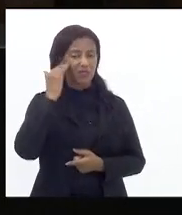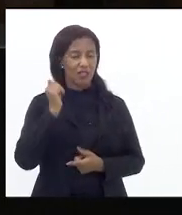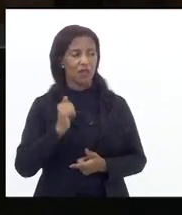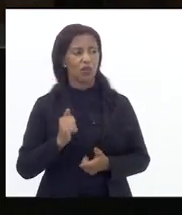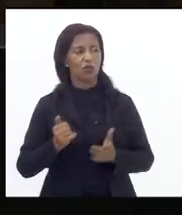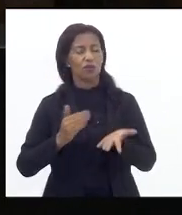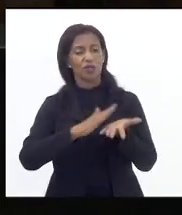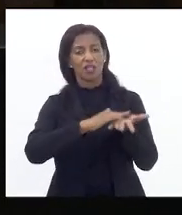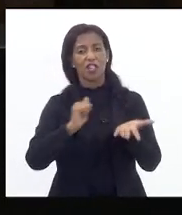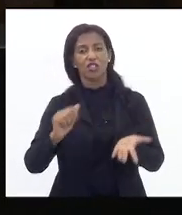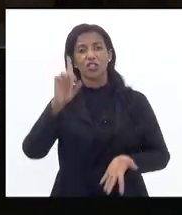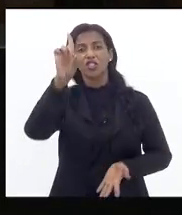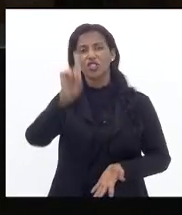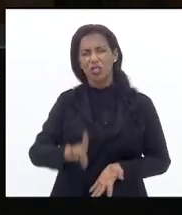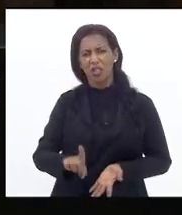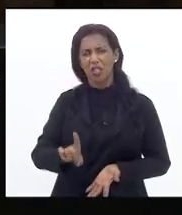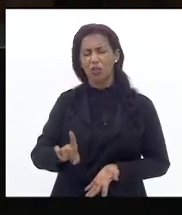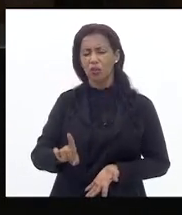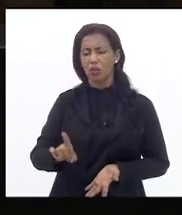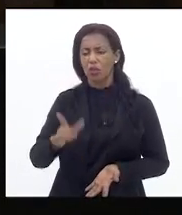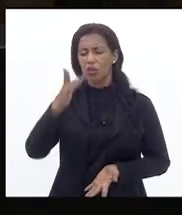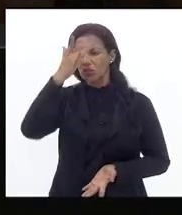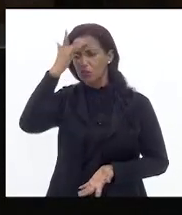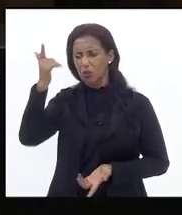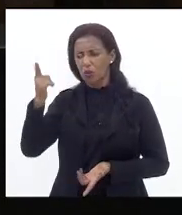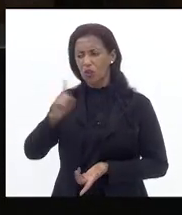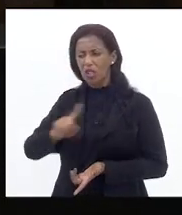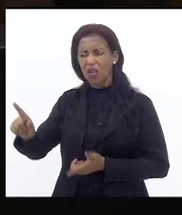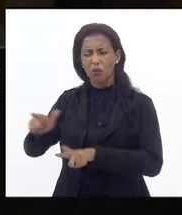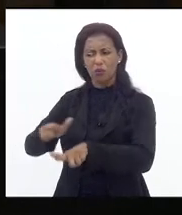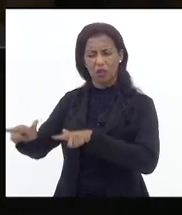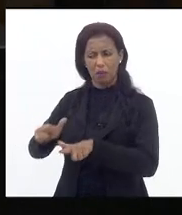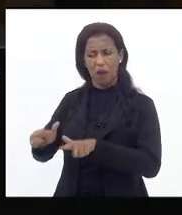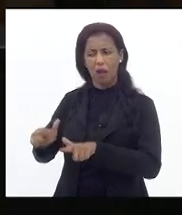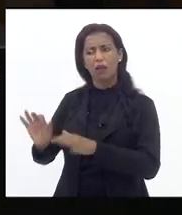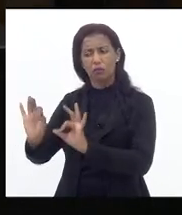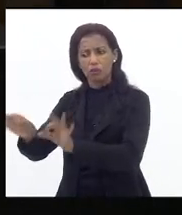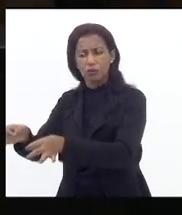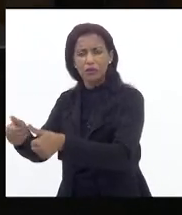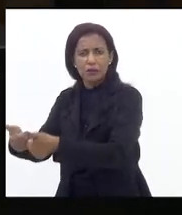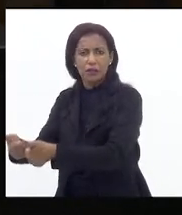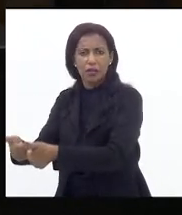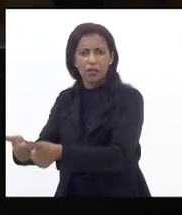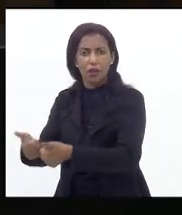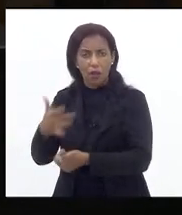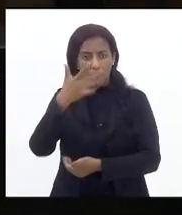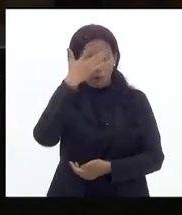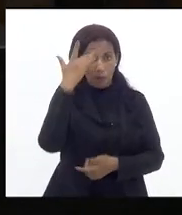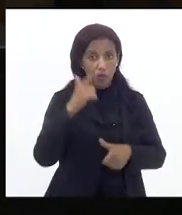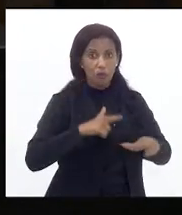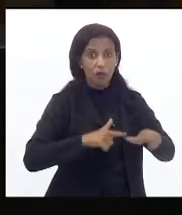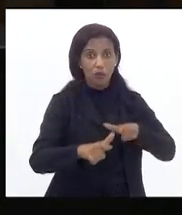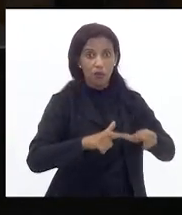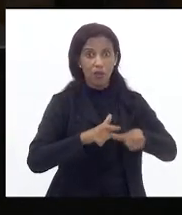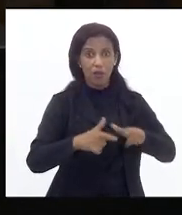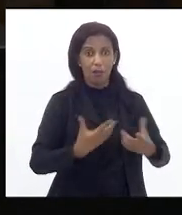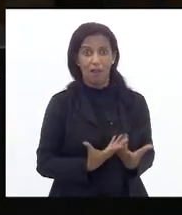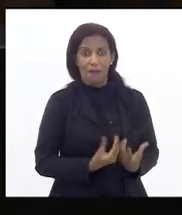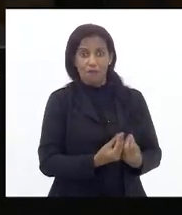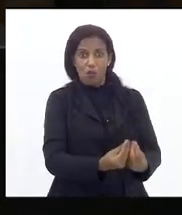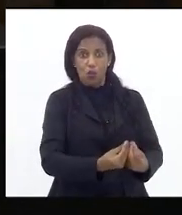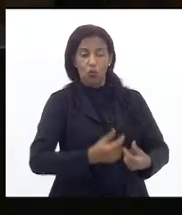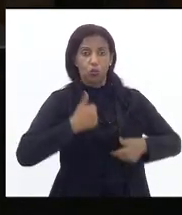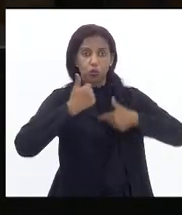direitos de quem não trabalha eu acho até louvável mas tirar direito de quem trabalha como louco